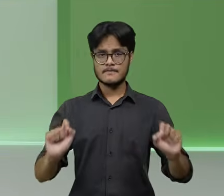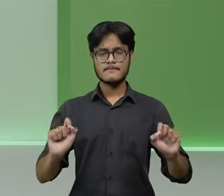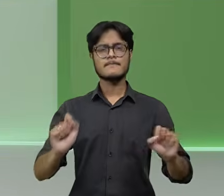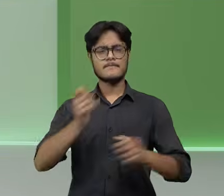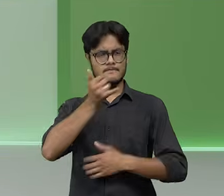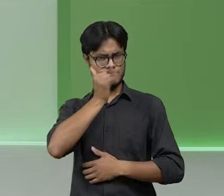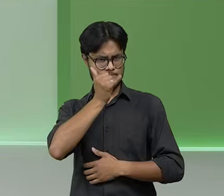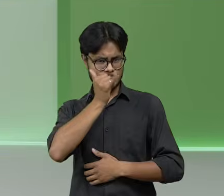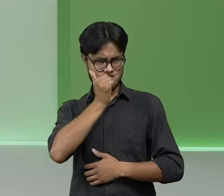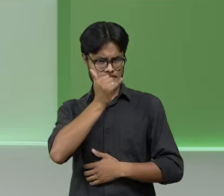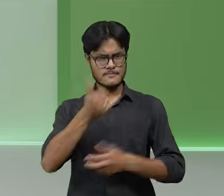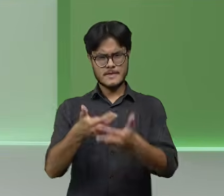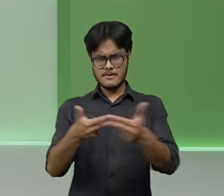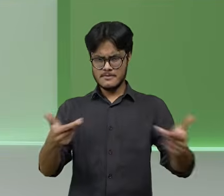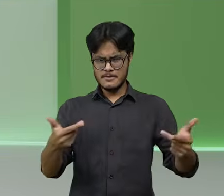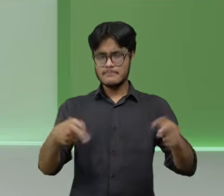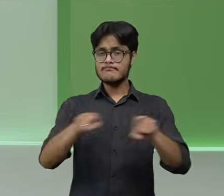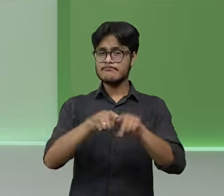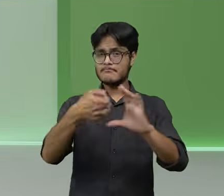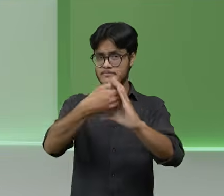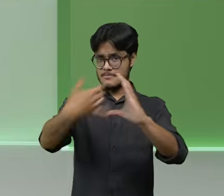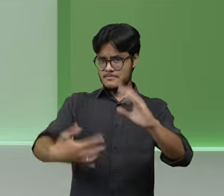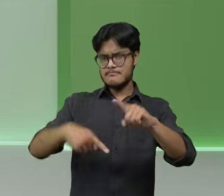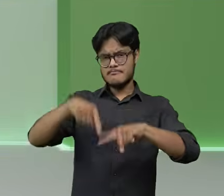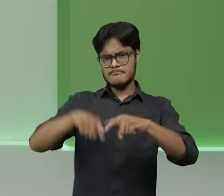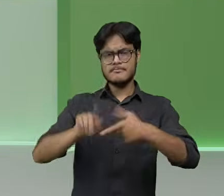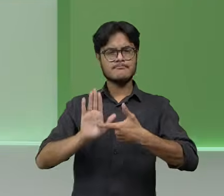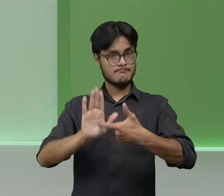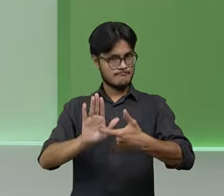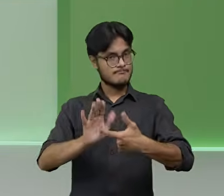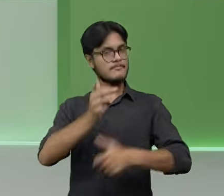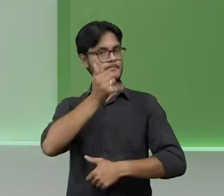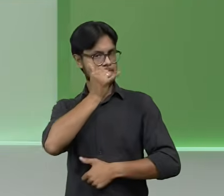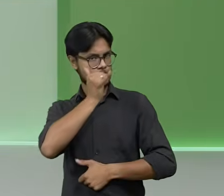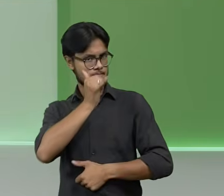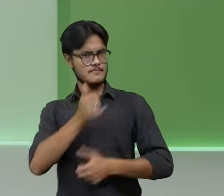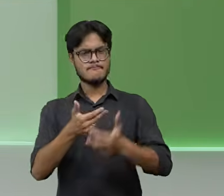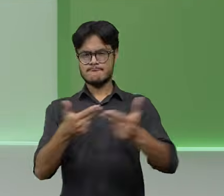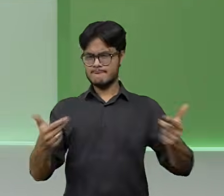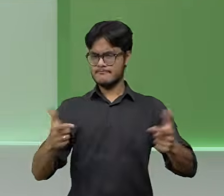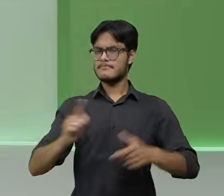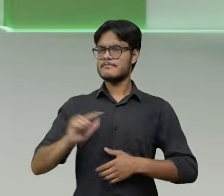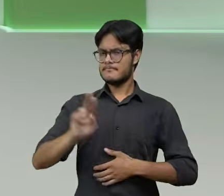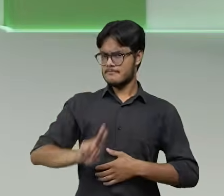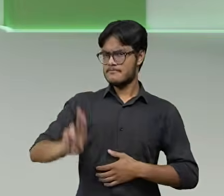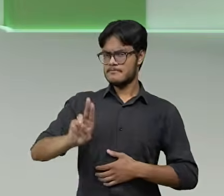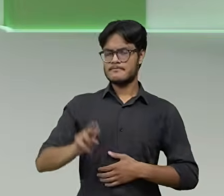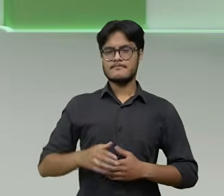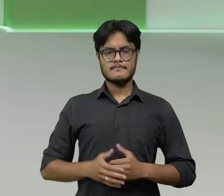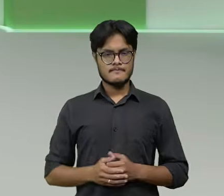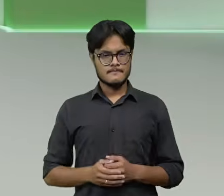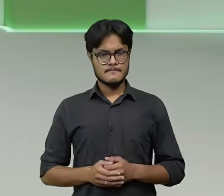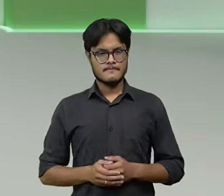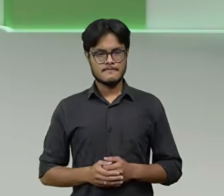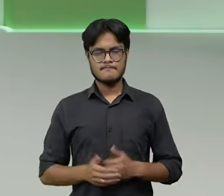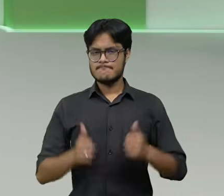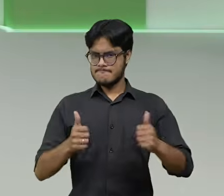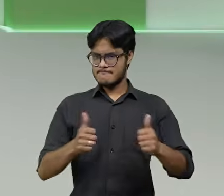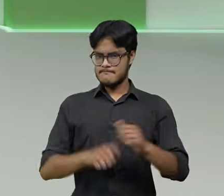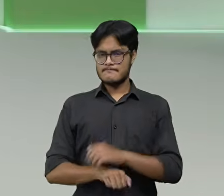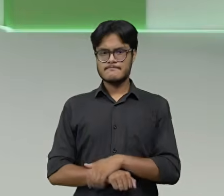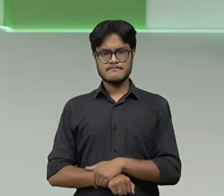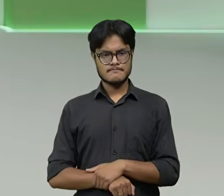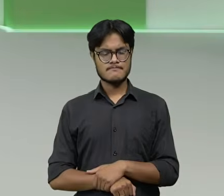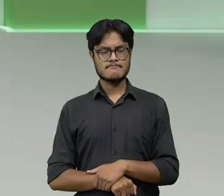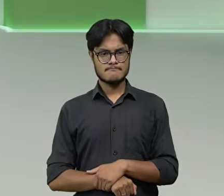circuitos elétricos, vimos alguns equipamentozinhos, né? Resistor, receptor, né? O gerador